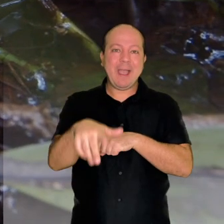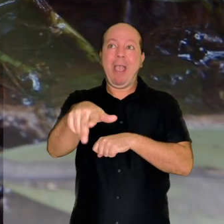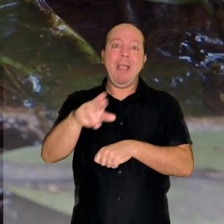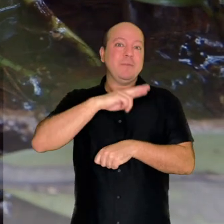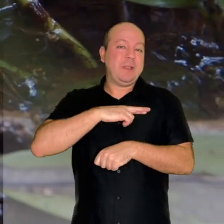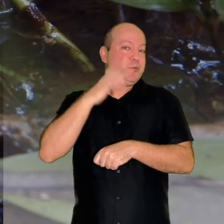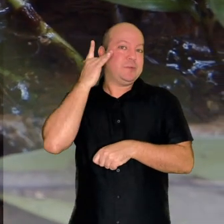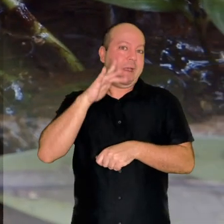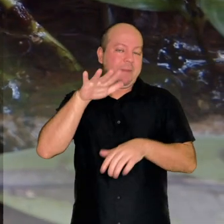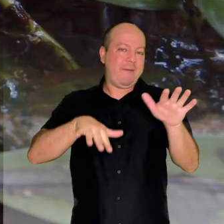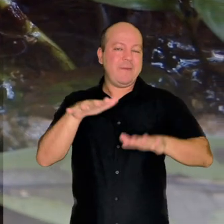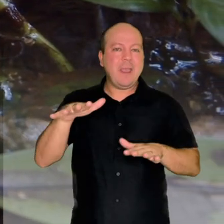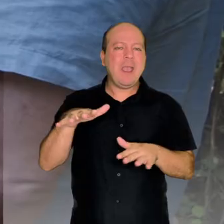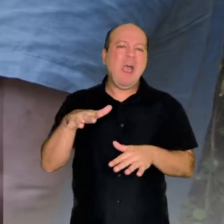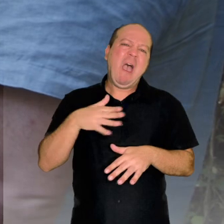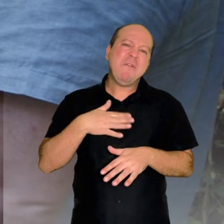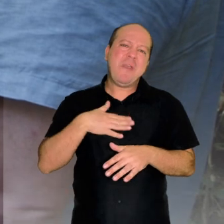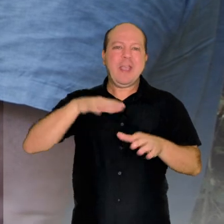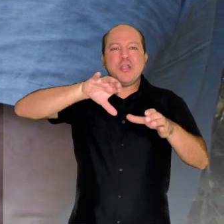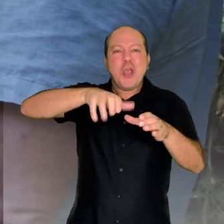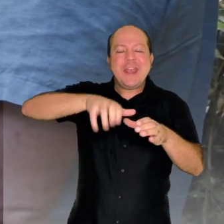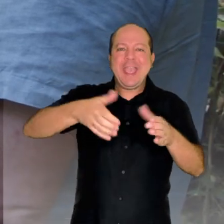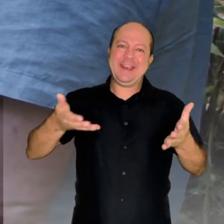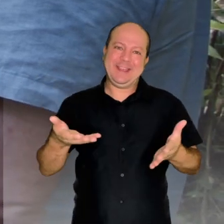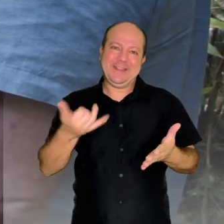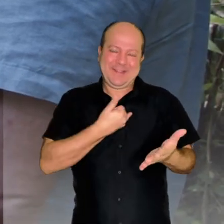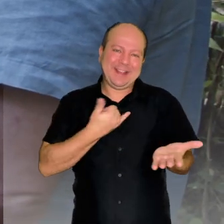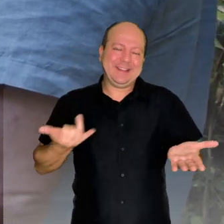muitas crianças não sabem responder para a gente, ou fala, tia, vem da torneira.